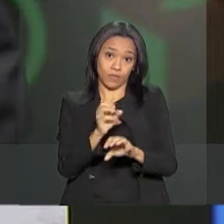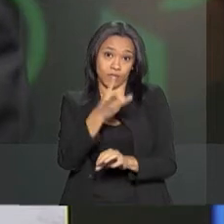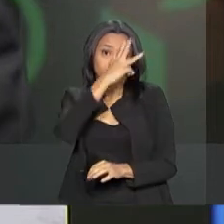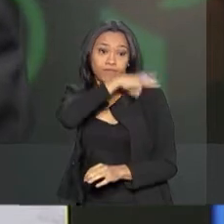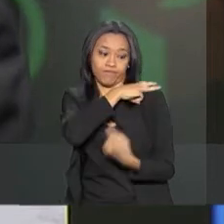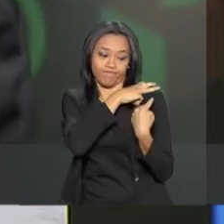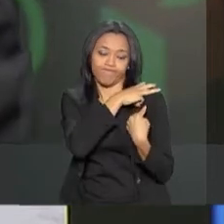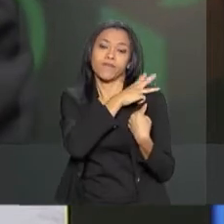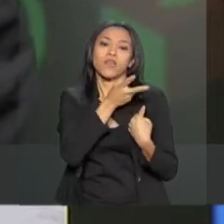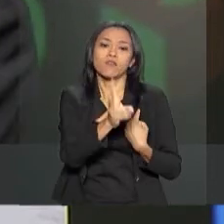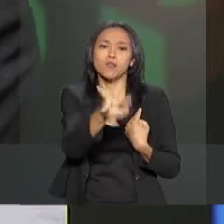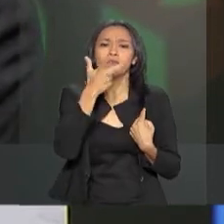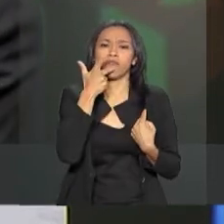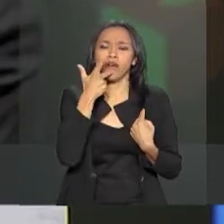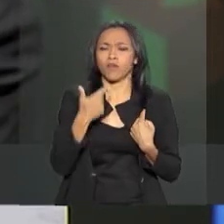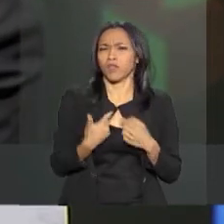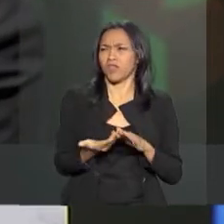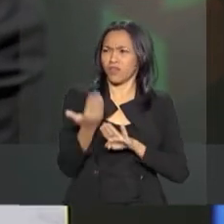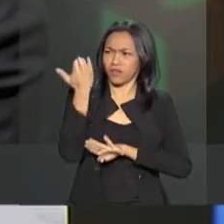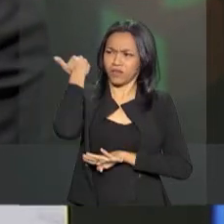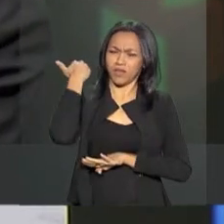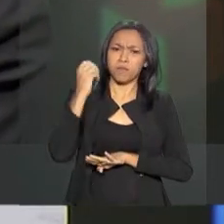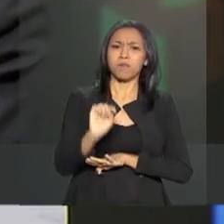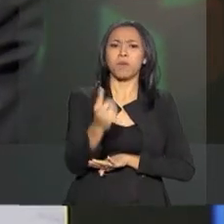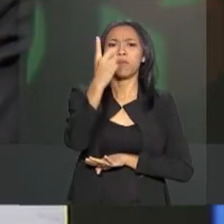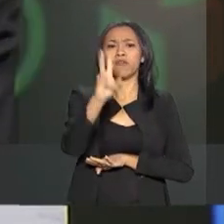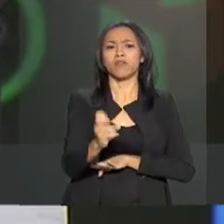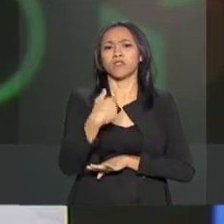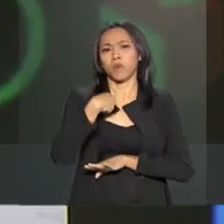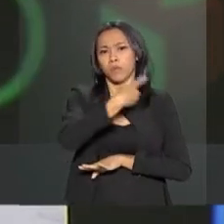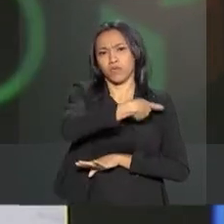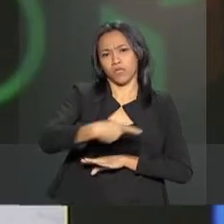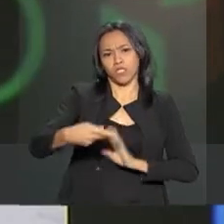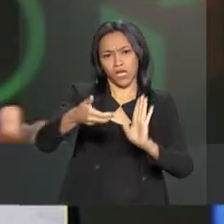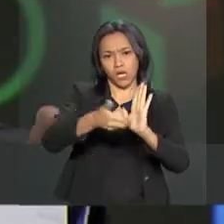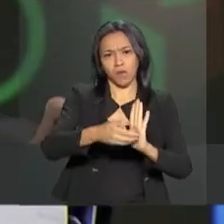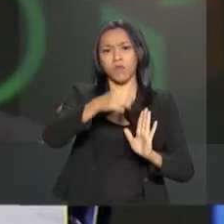eu fui presidente da Câmara dos Deputados pela primeira vez em